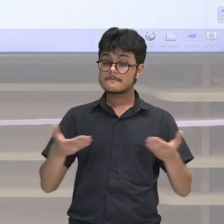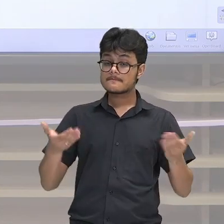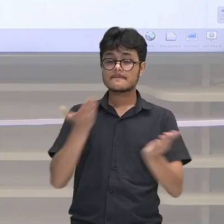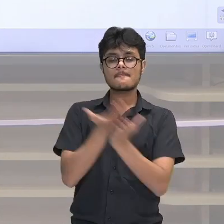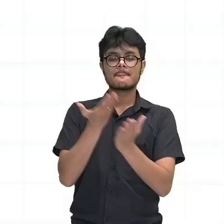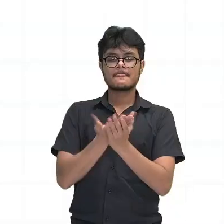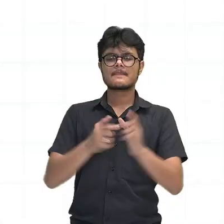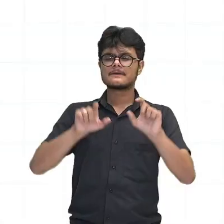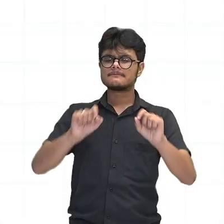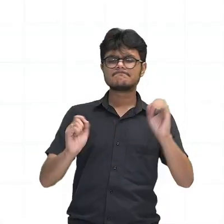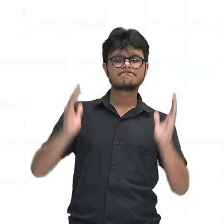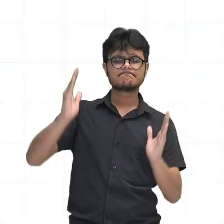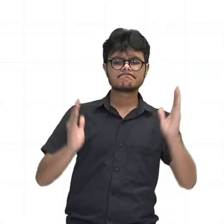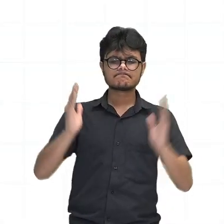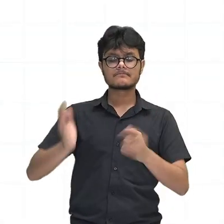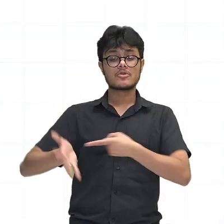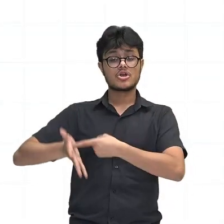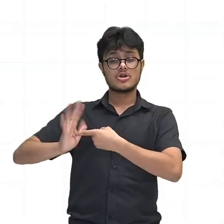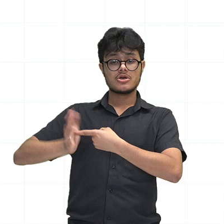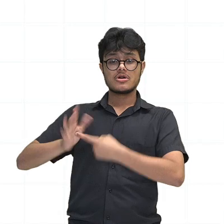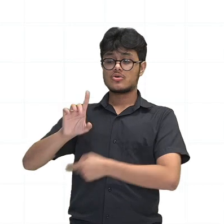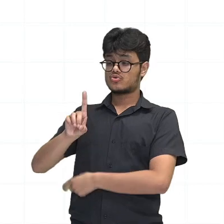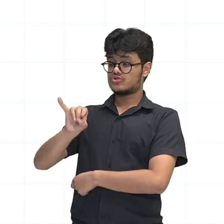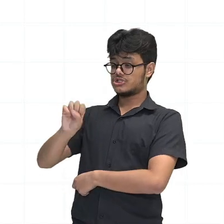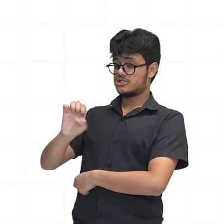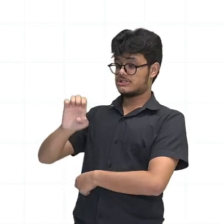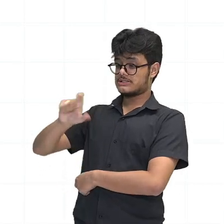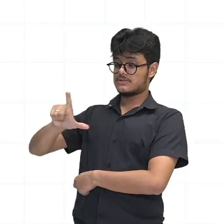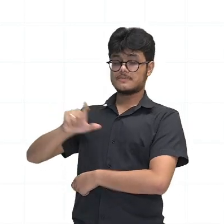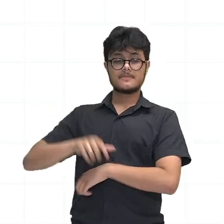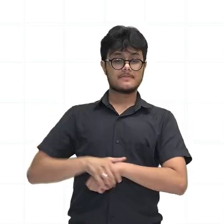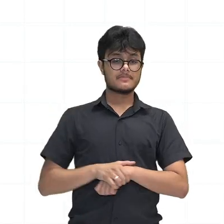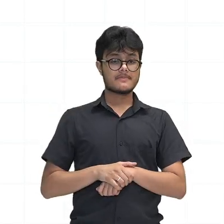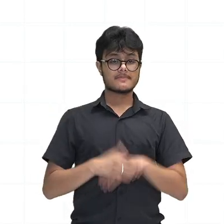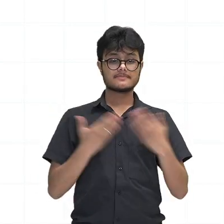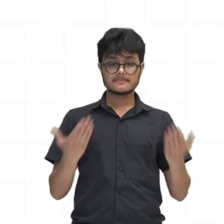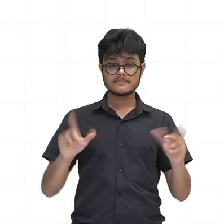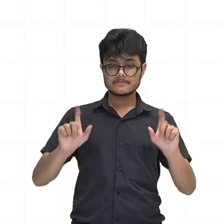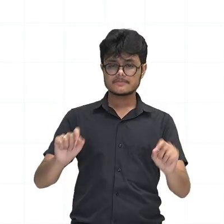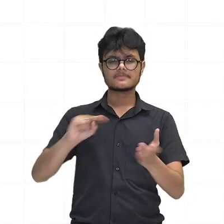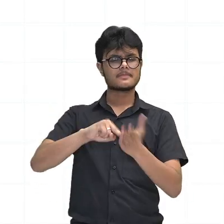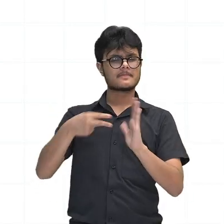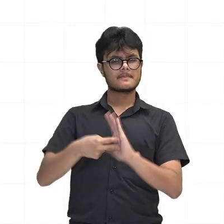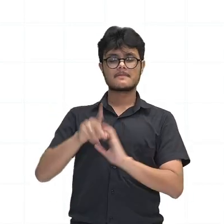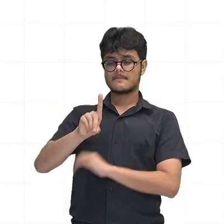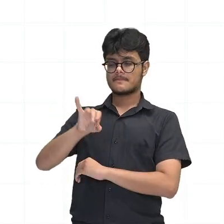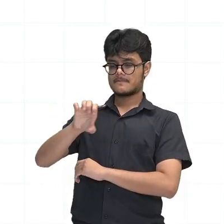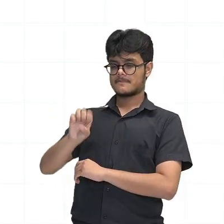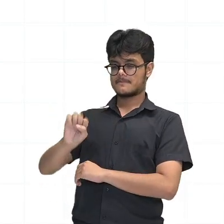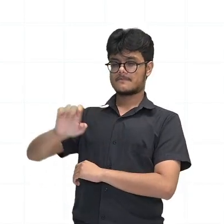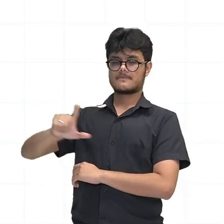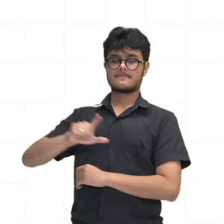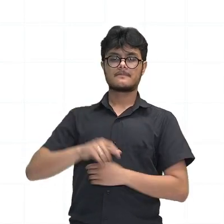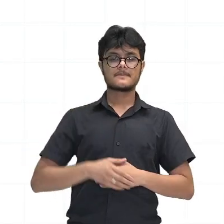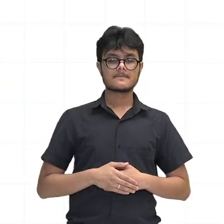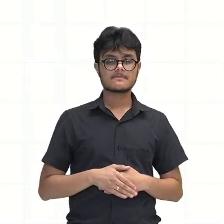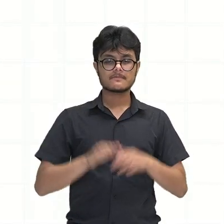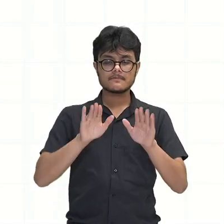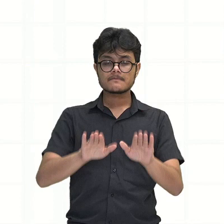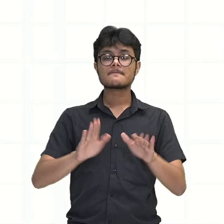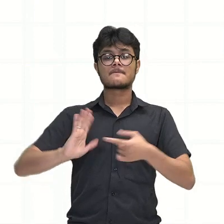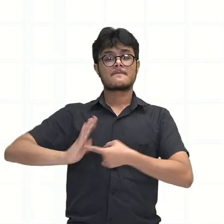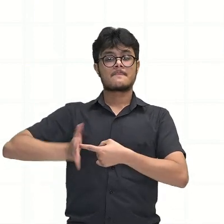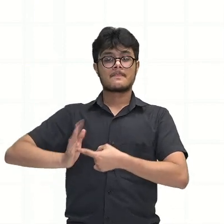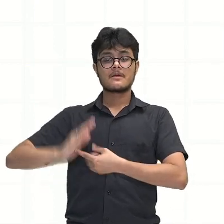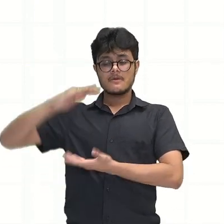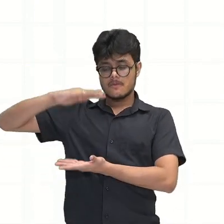conhecer aí o ciclo motor de diesel. Então, o que é o ciclo motor de diesel? São aqueles